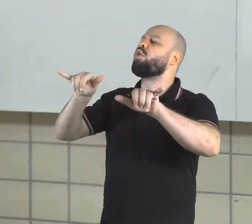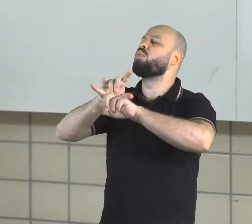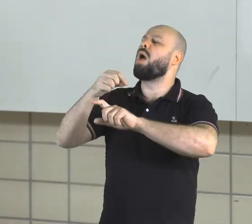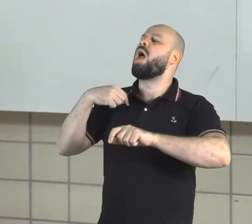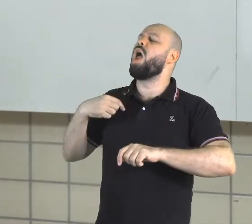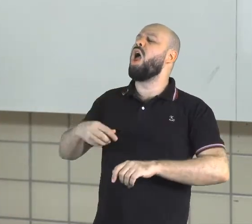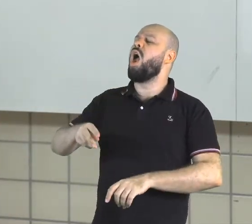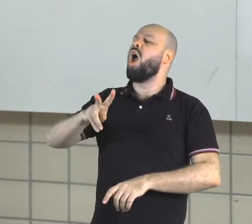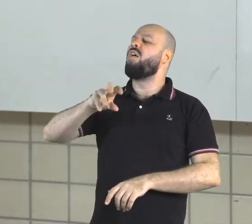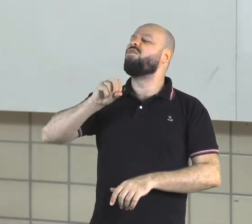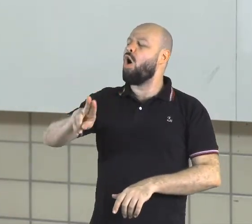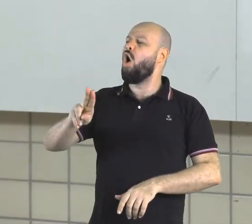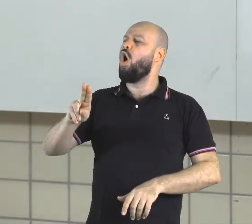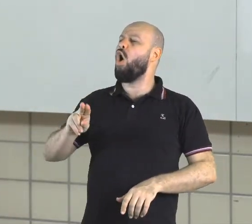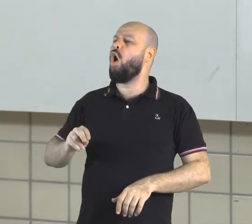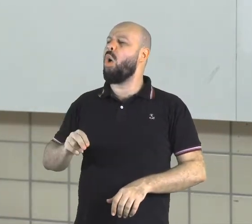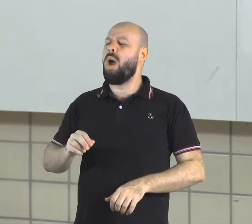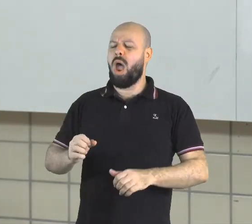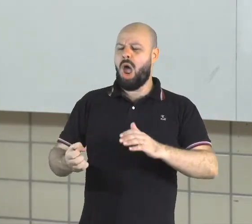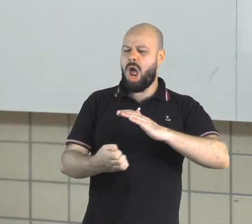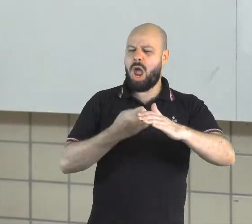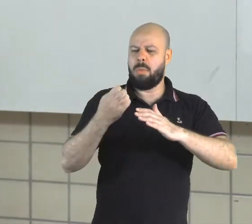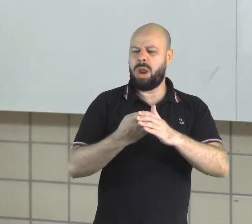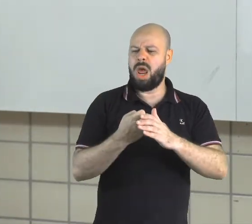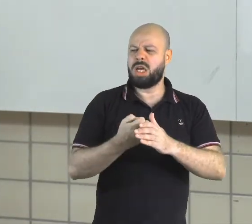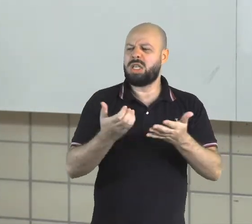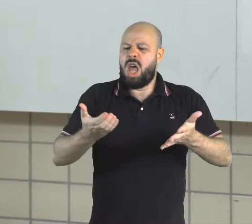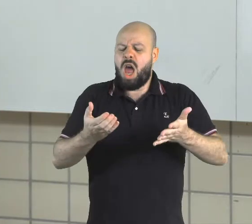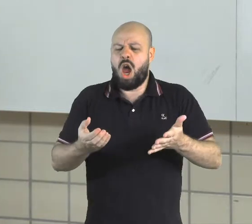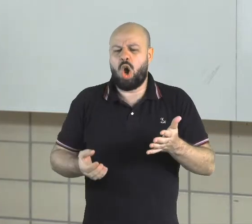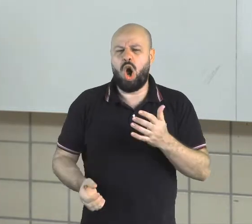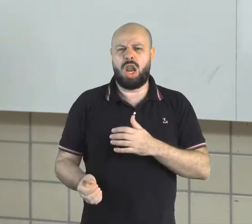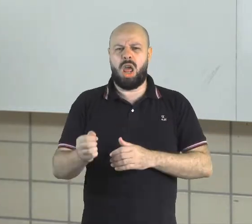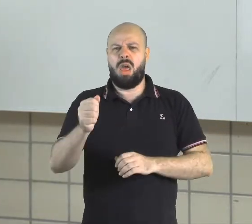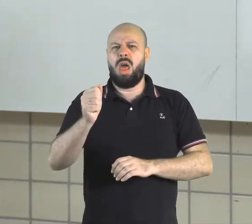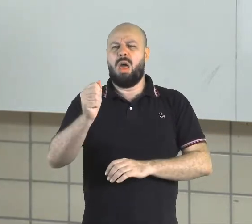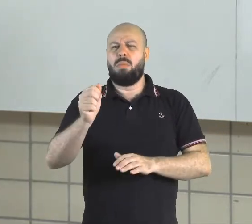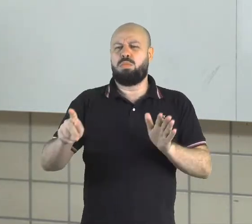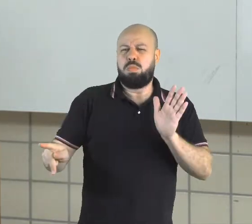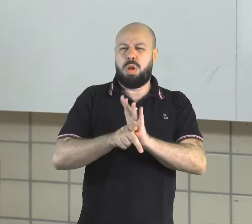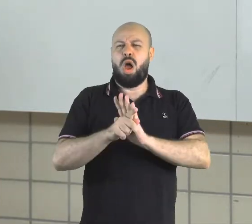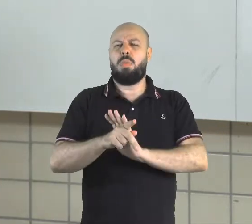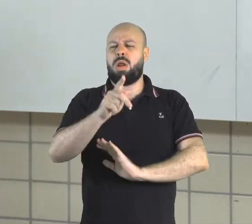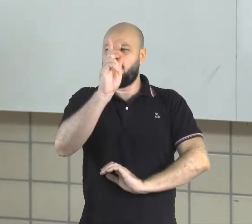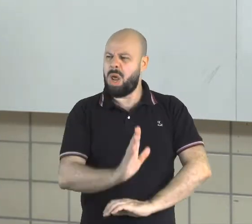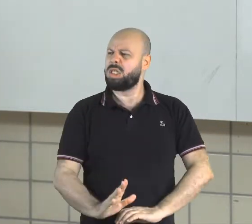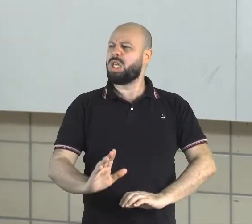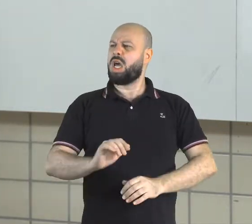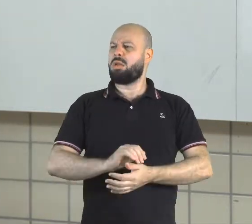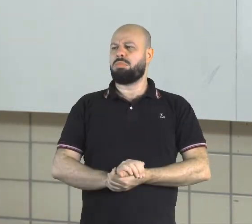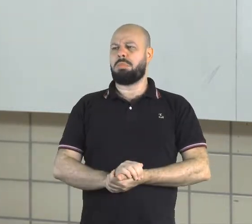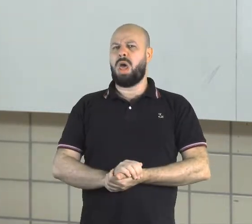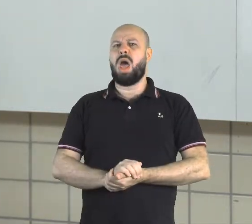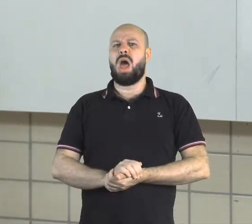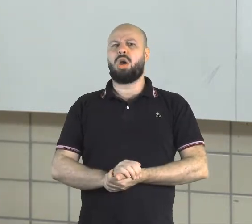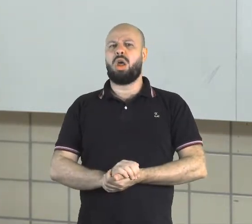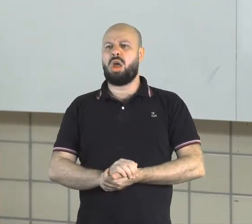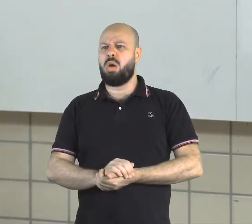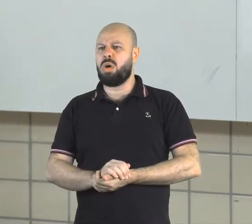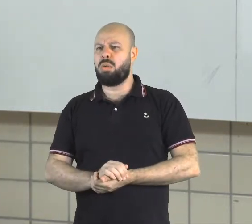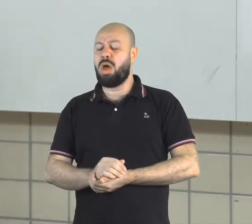vou nacionalizar as empresas, eu vou realizar o confisco,